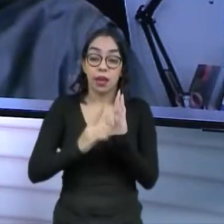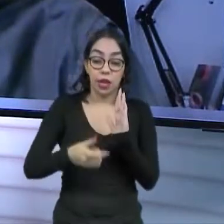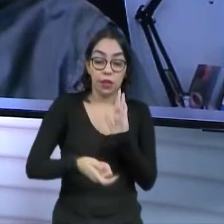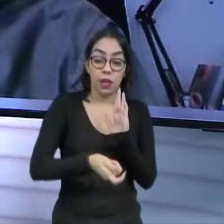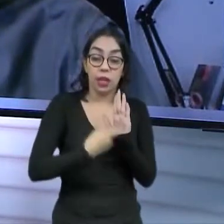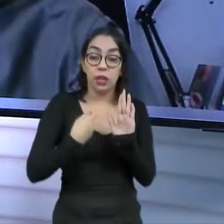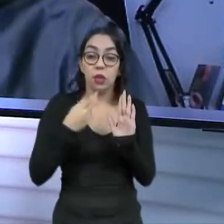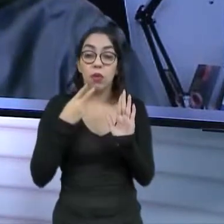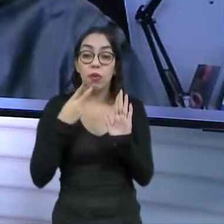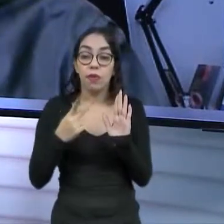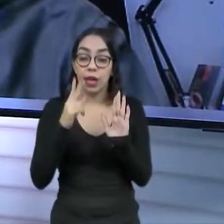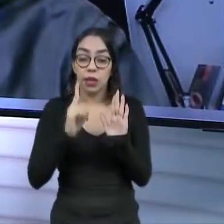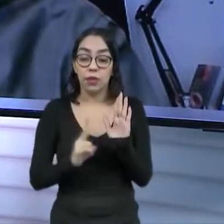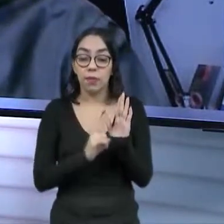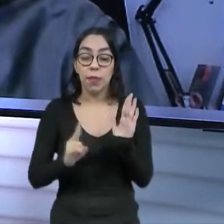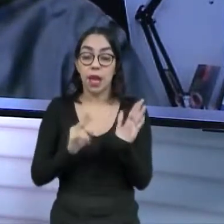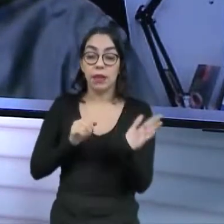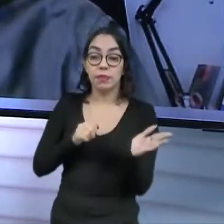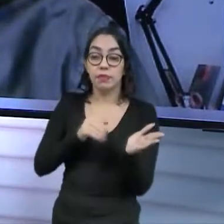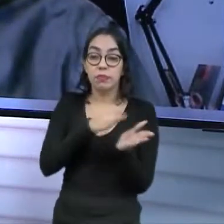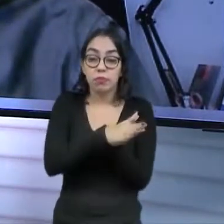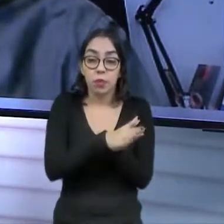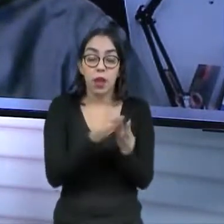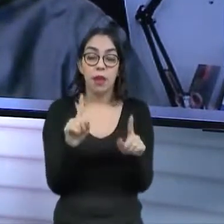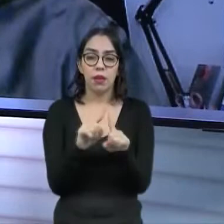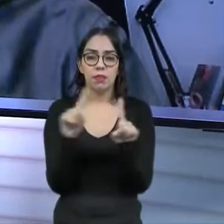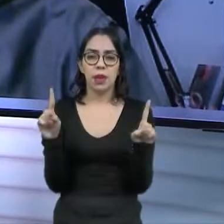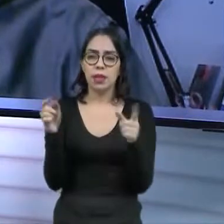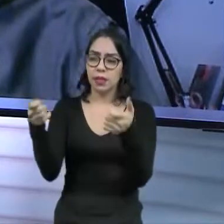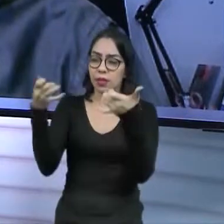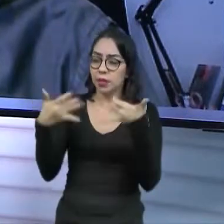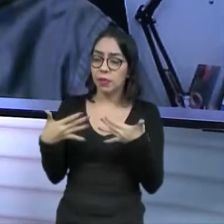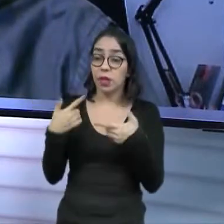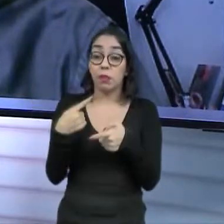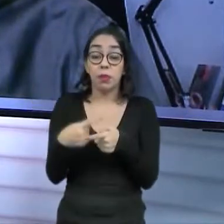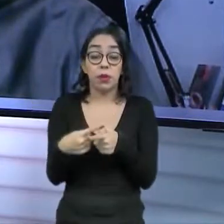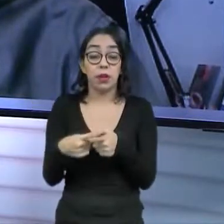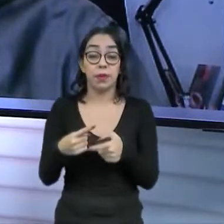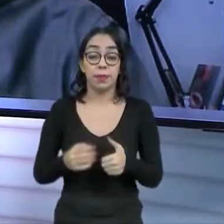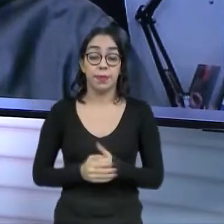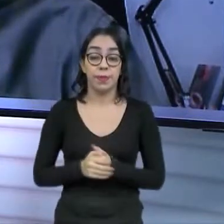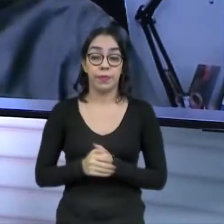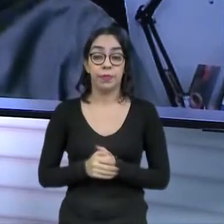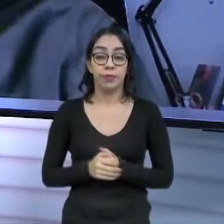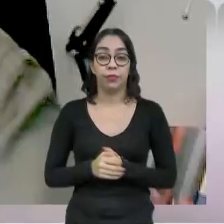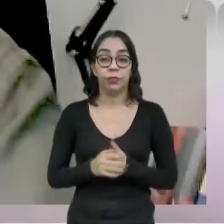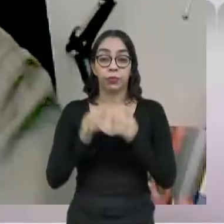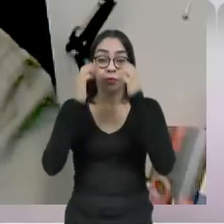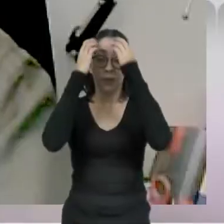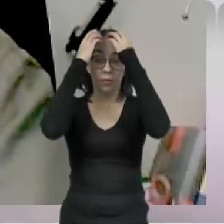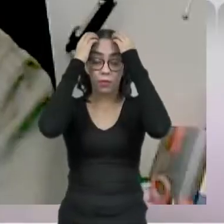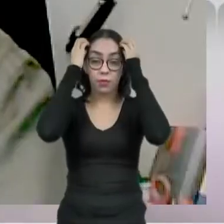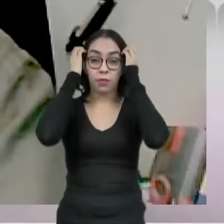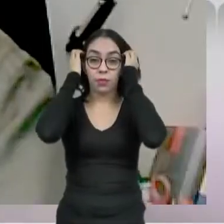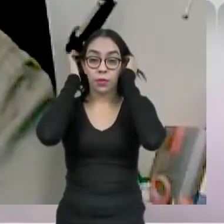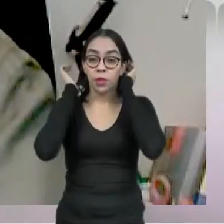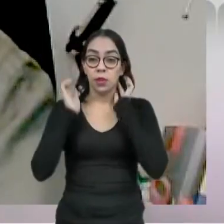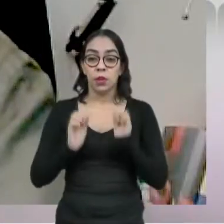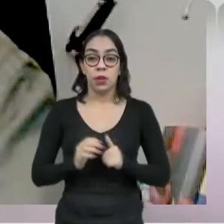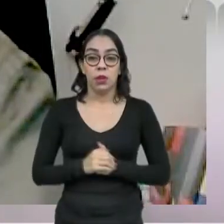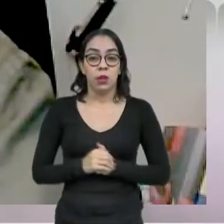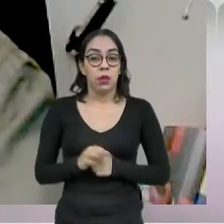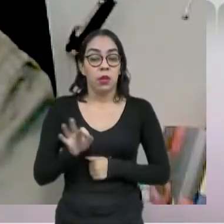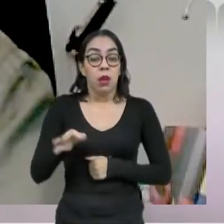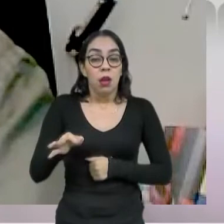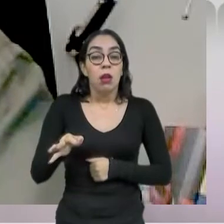Padre Cícero. Eu queria que você relatasse essa história desse milagre e por que a igreja não aceitou o milagre. É isso mesmo, Renata, exatamente isso.